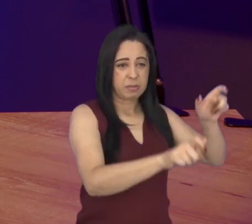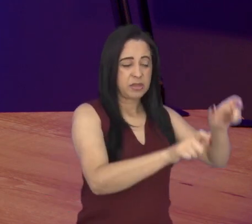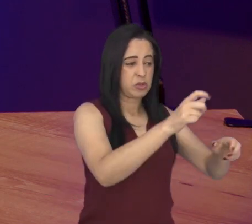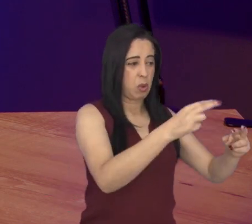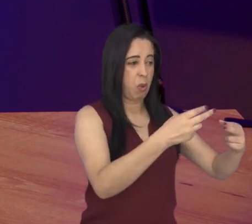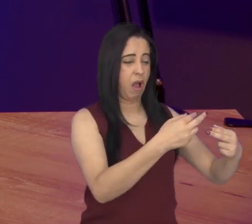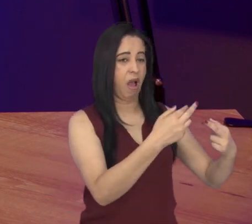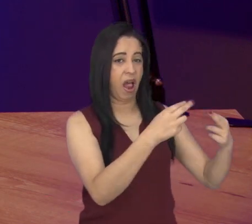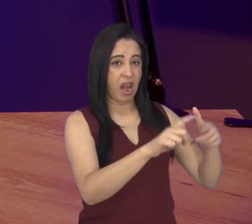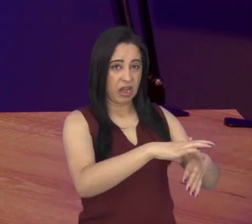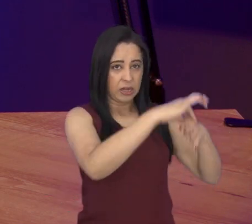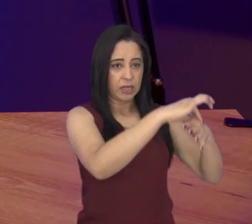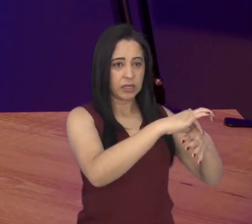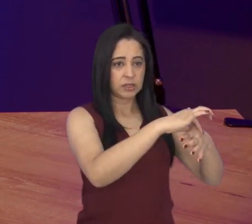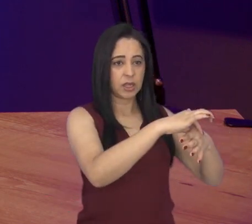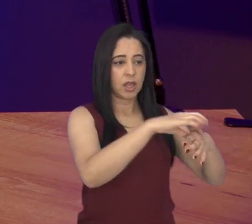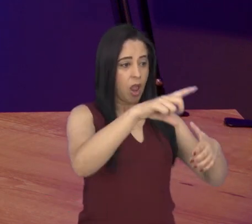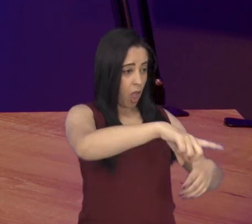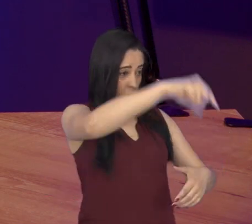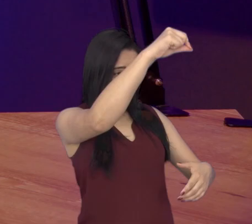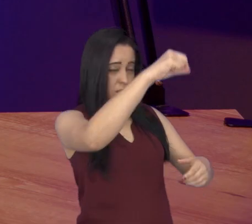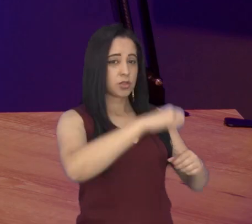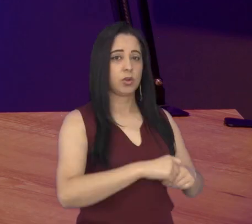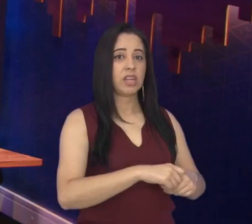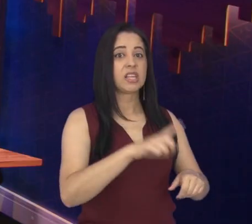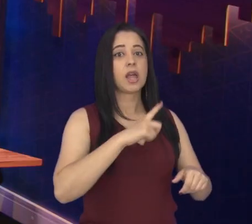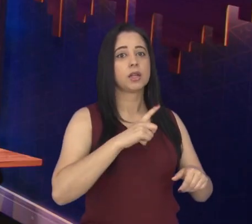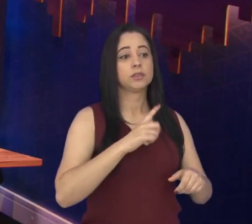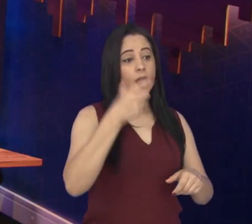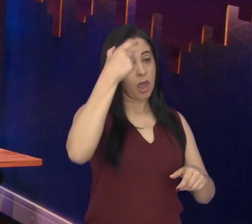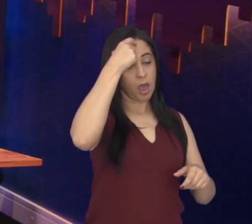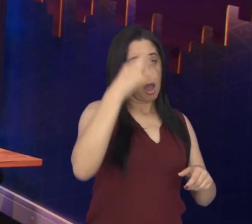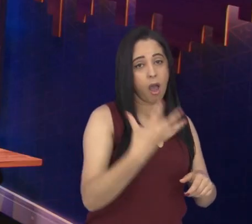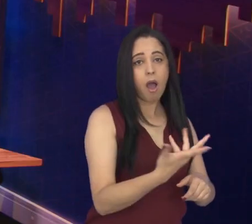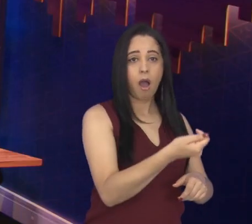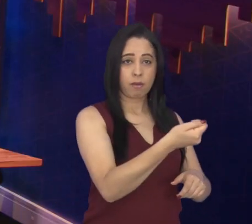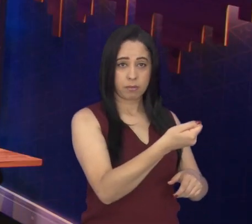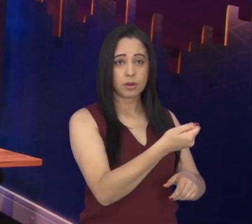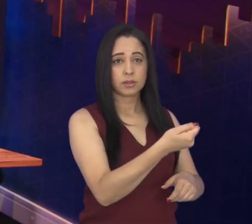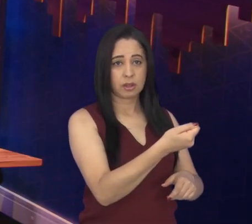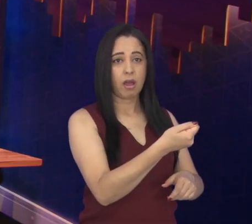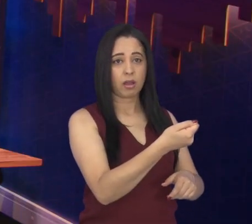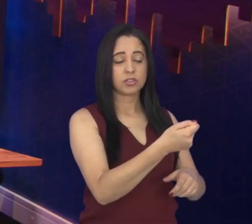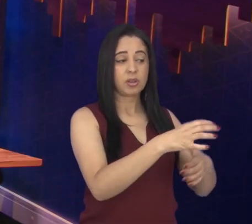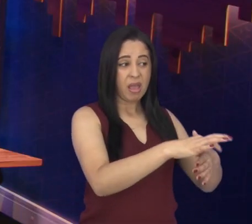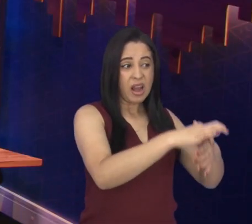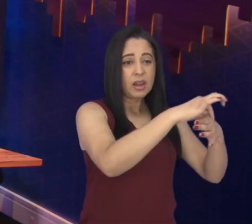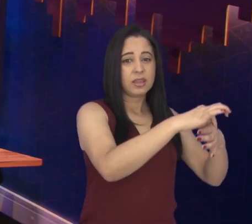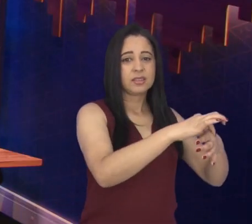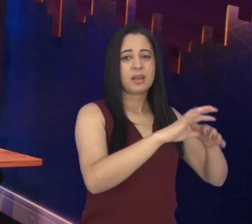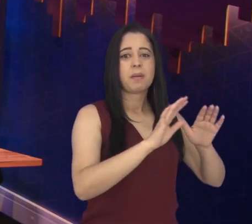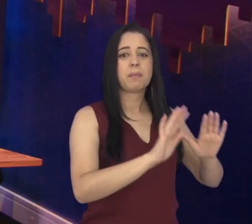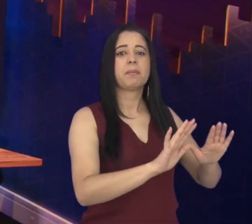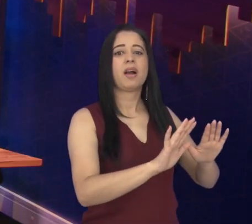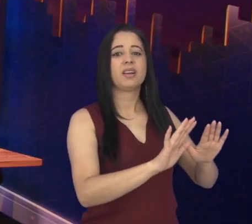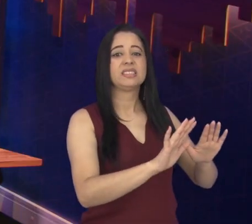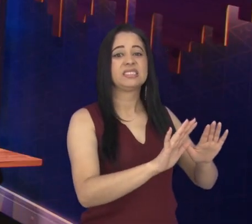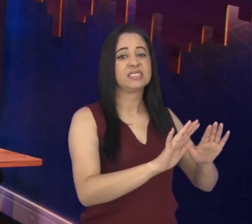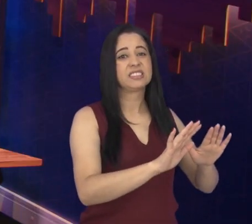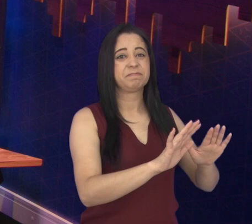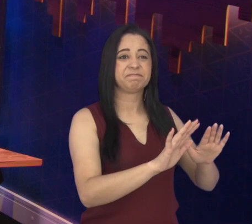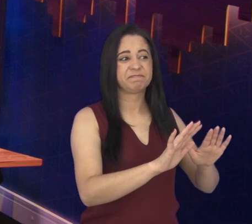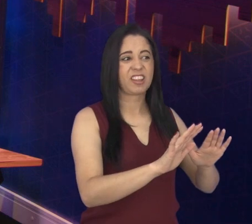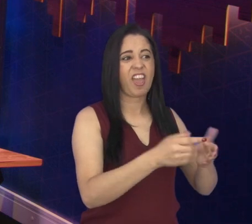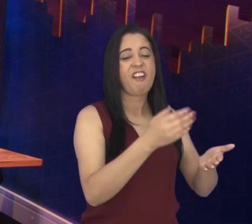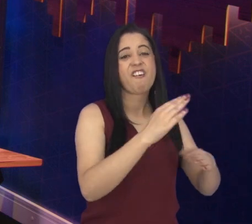são destinadas. E porque realmente elas têm ali os dons, as habilidades, né, as qualidades necessárias para serem bons líderes.